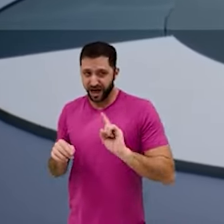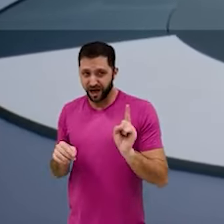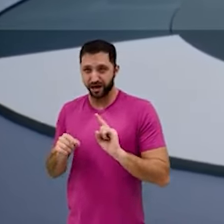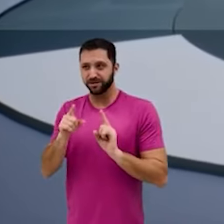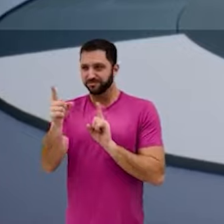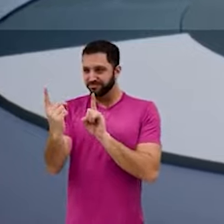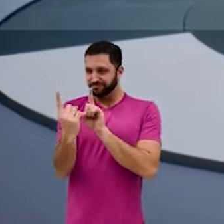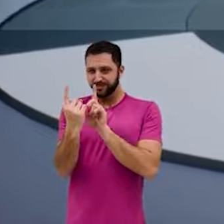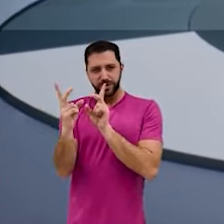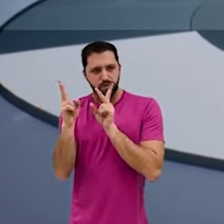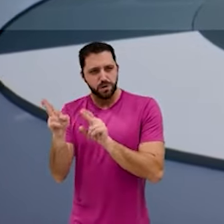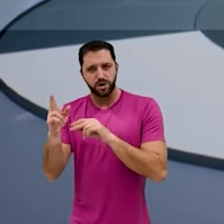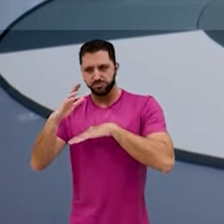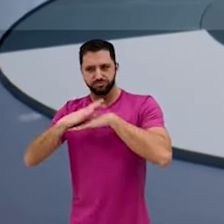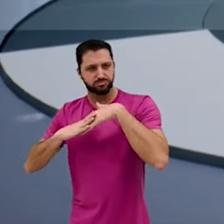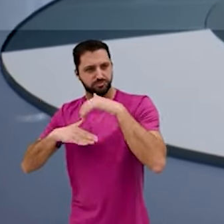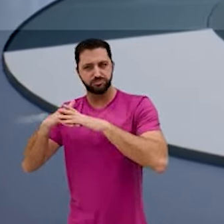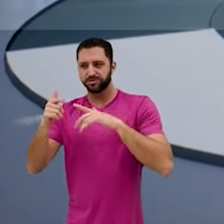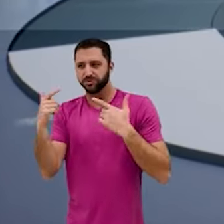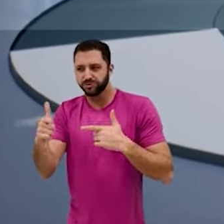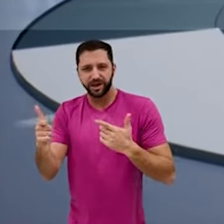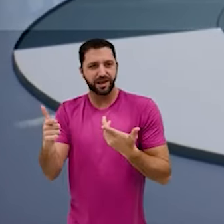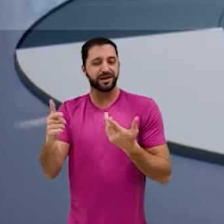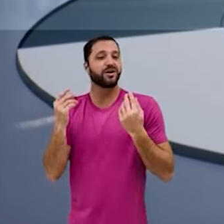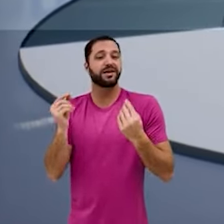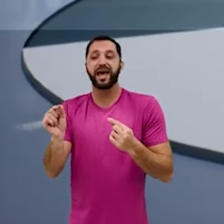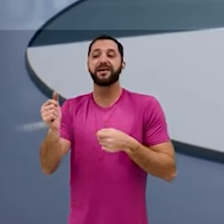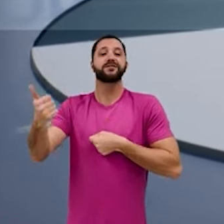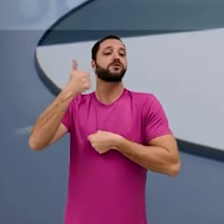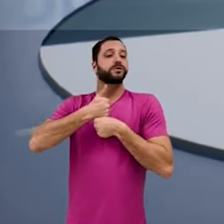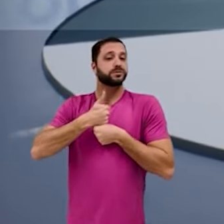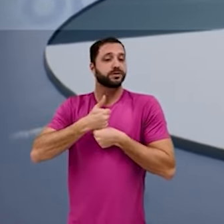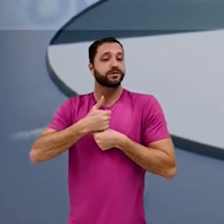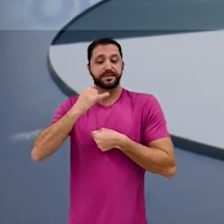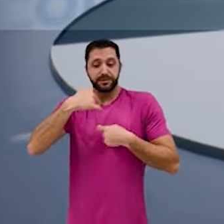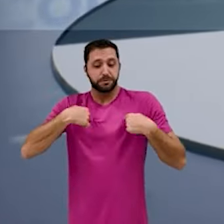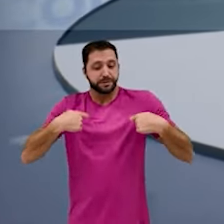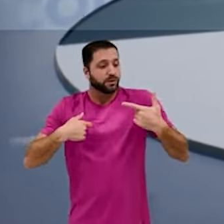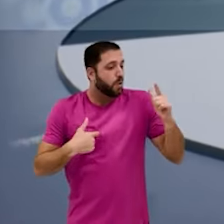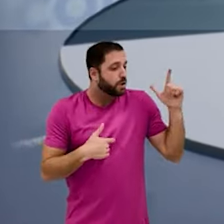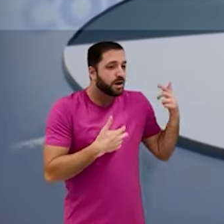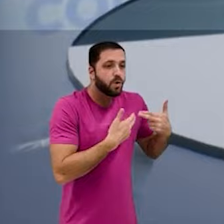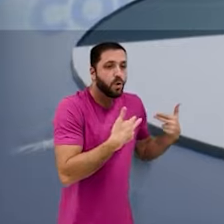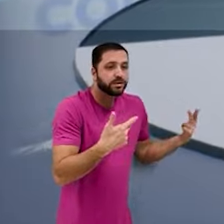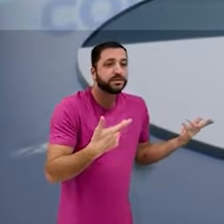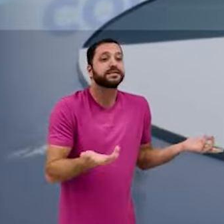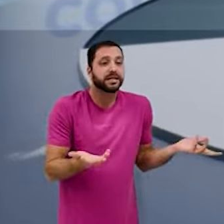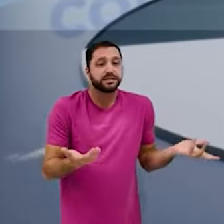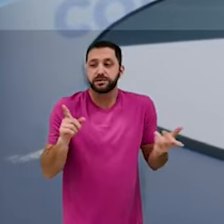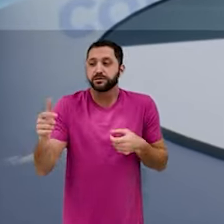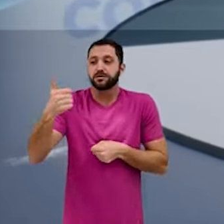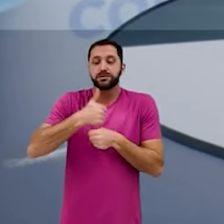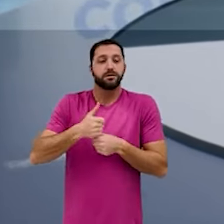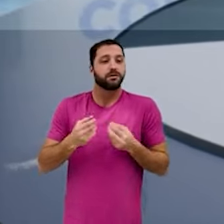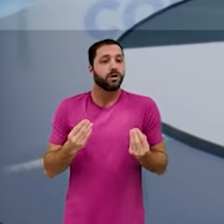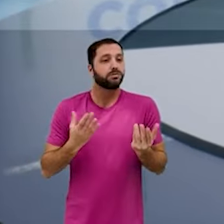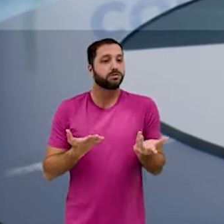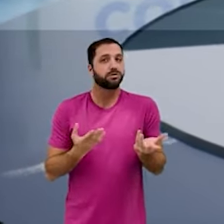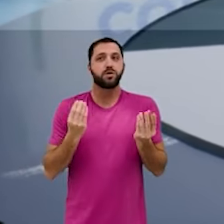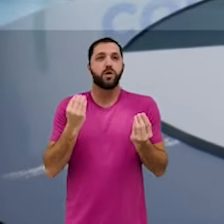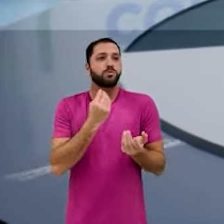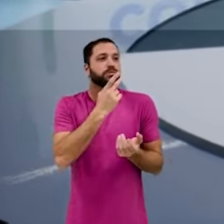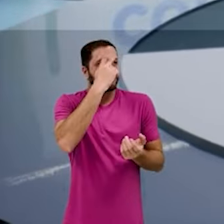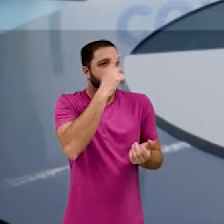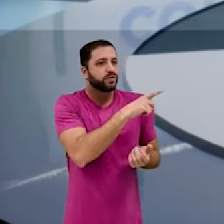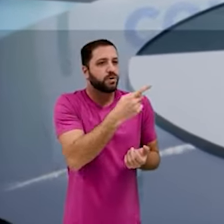bons quanto eu, na minha técnica, que podem assumir a clínica para eu fazer outras coisas, para eu